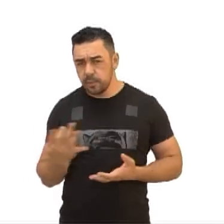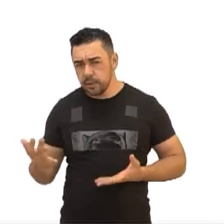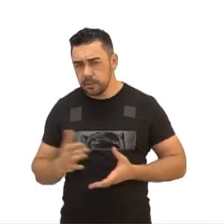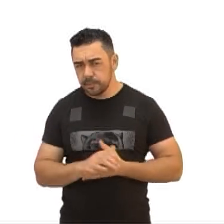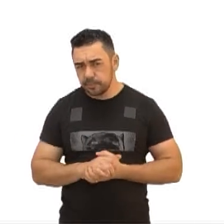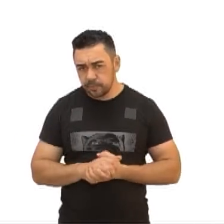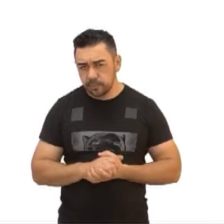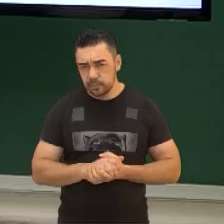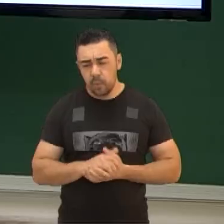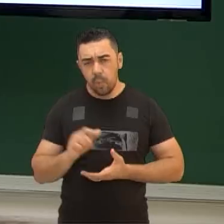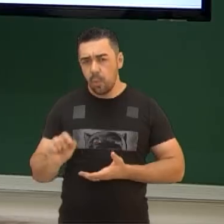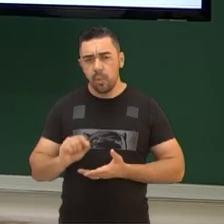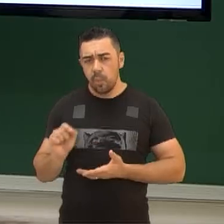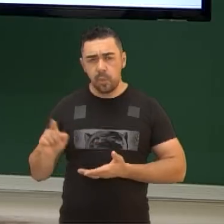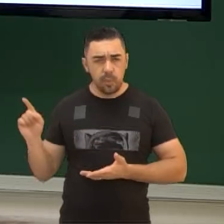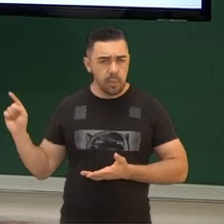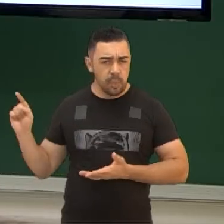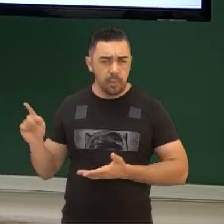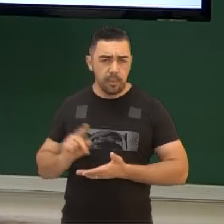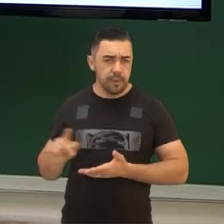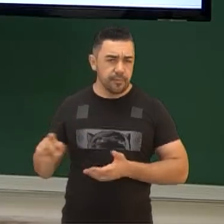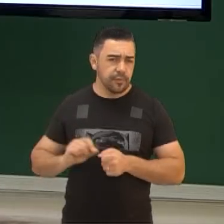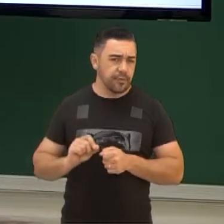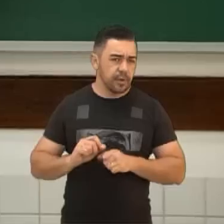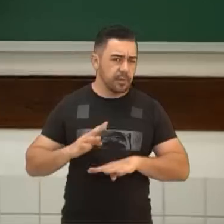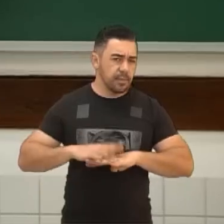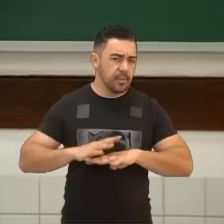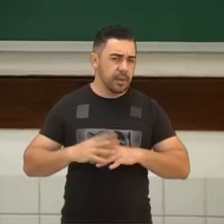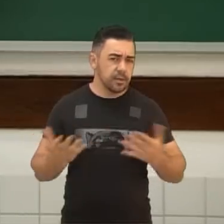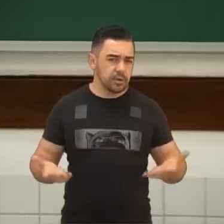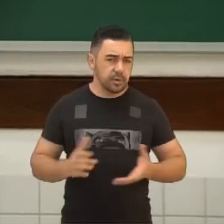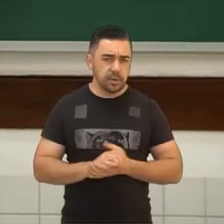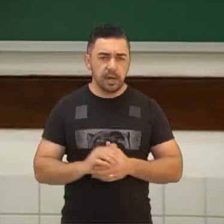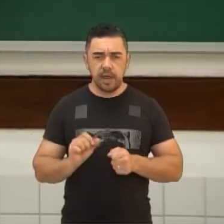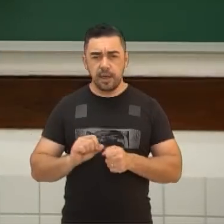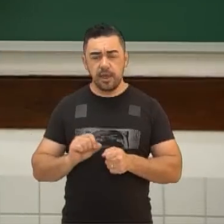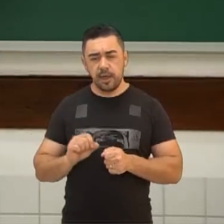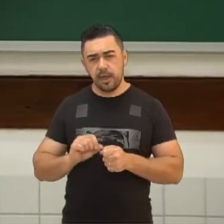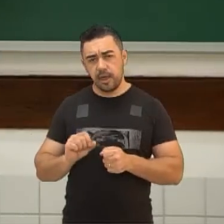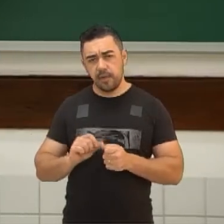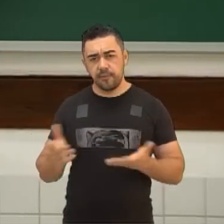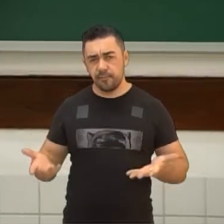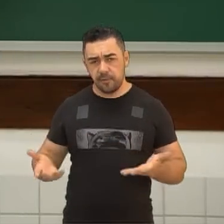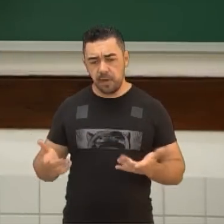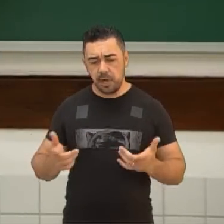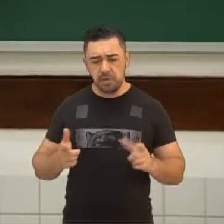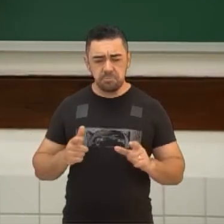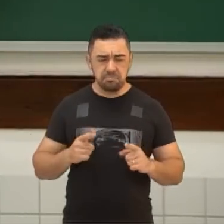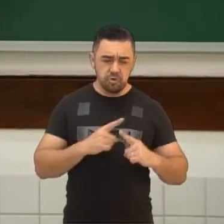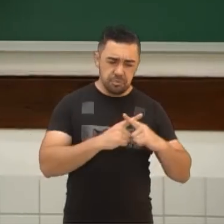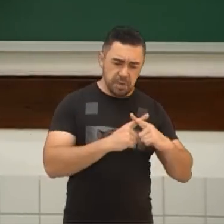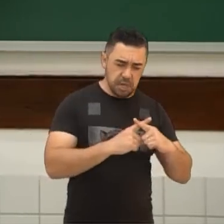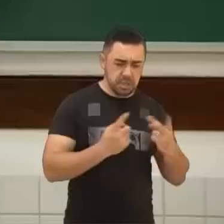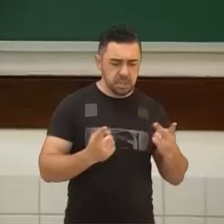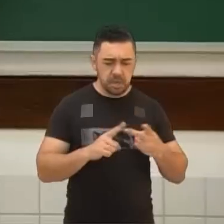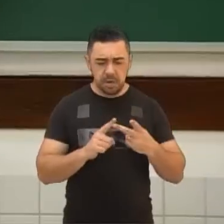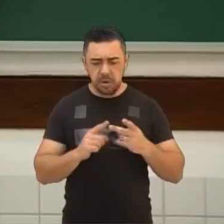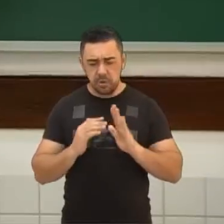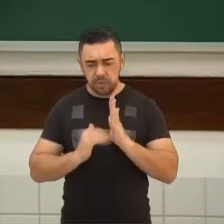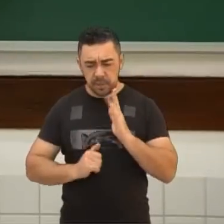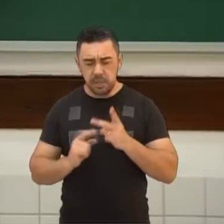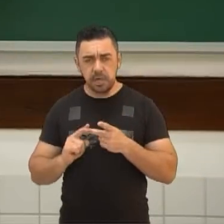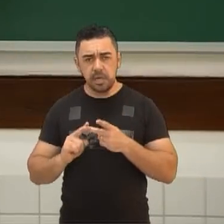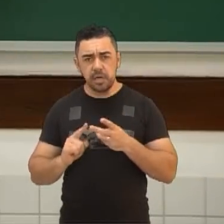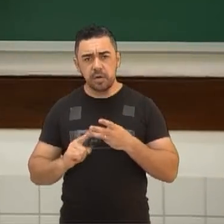Então, que operação matemática que ele utilizou? Ah, ele multiplicou, o que ele fez? Ele somou, subtraiu,